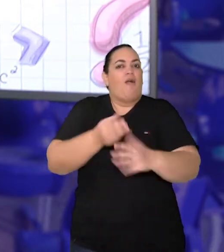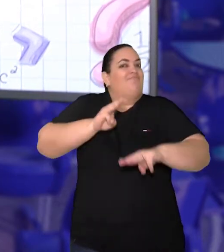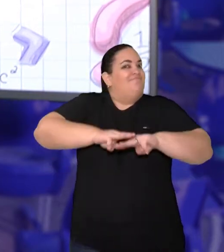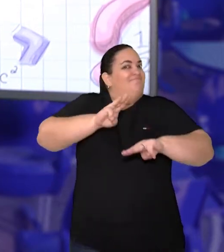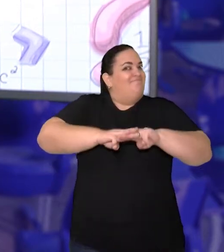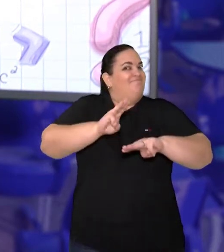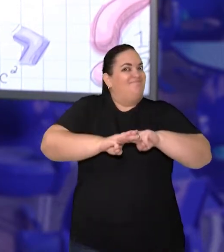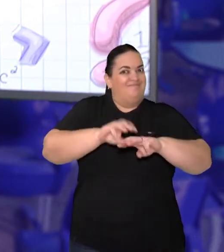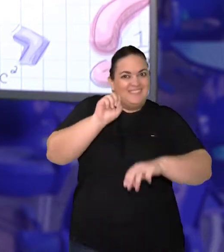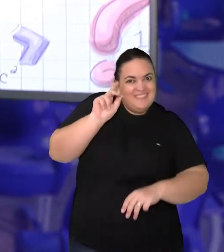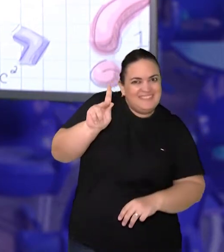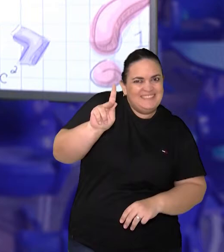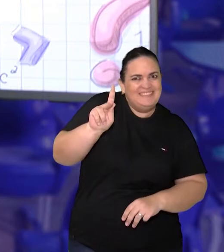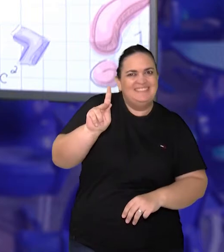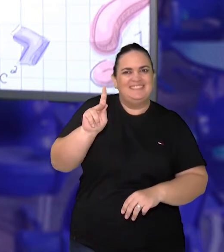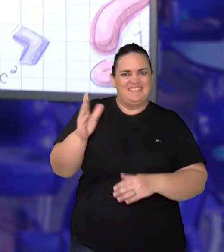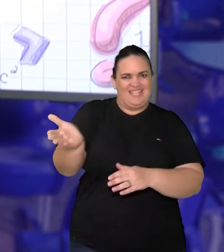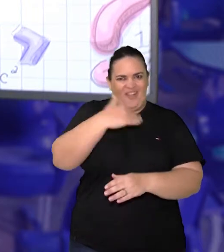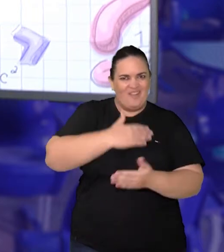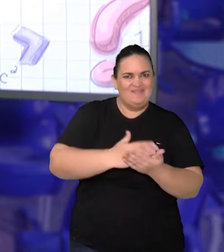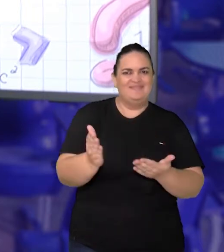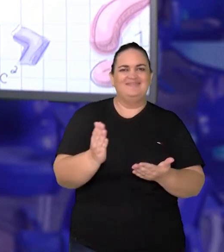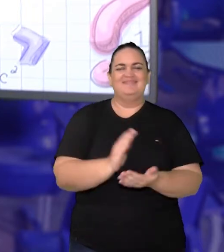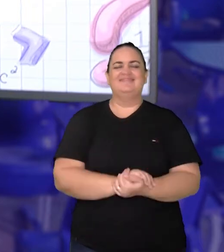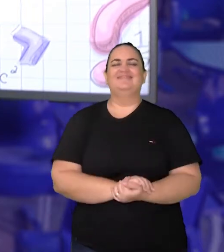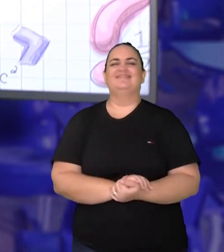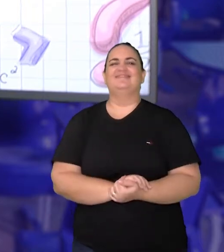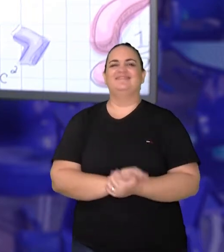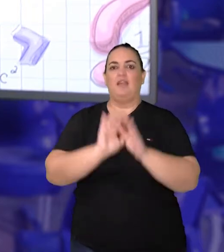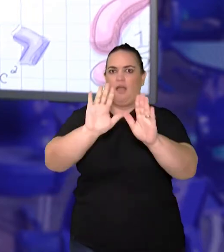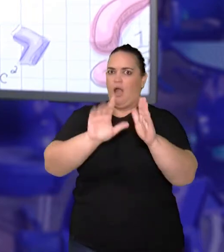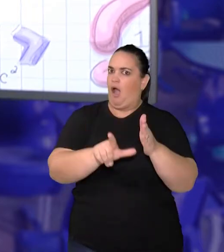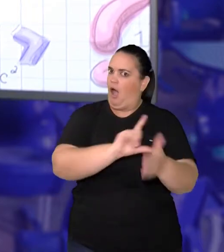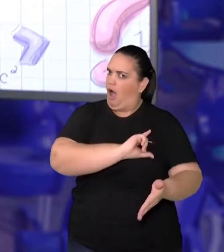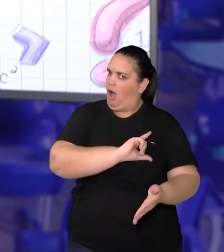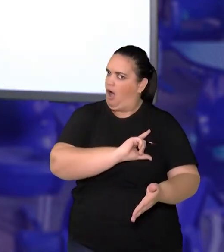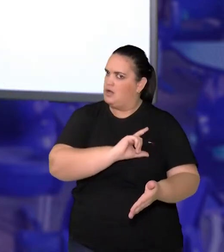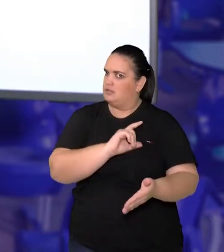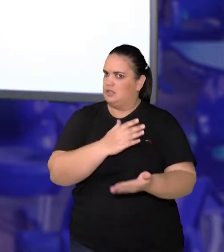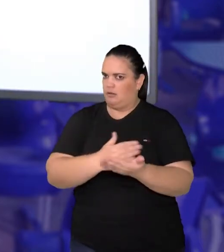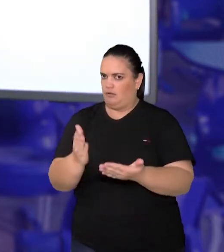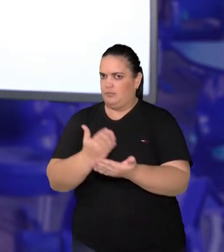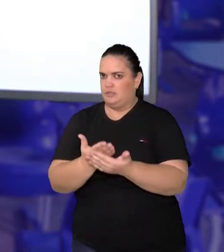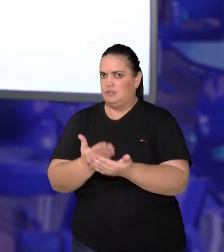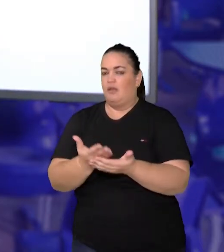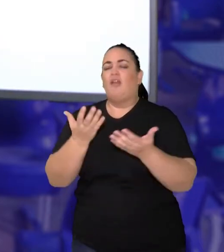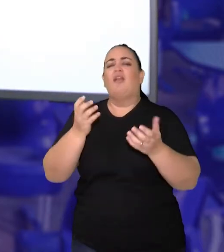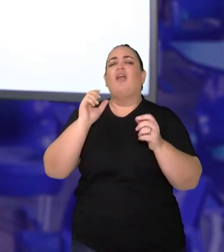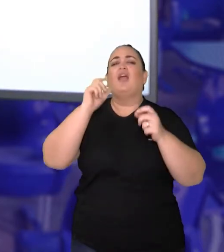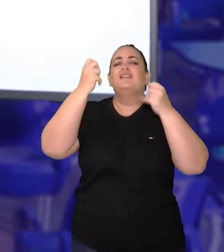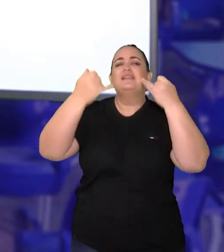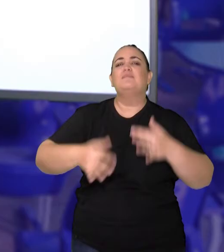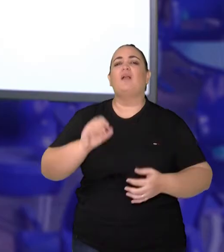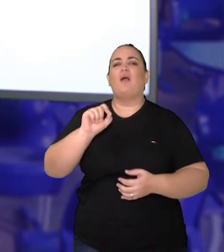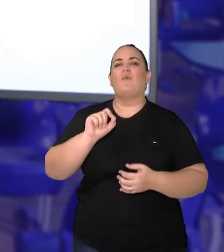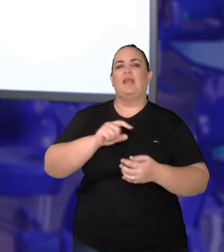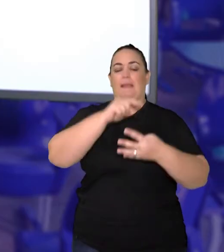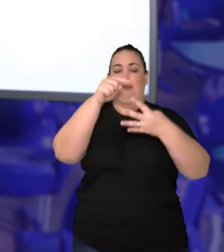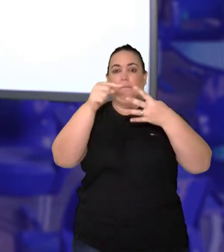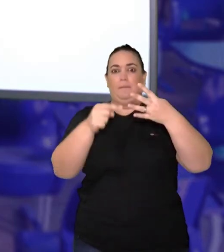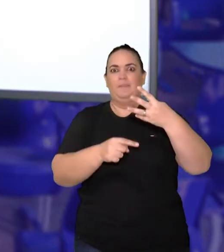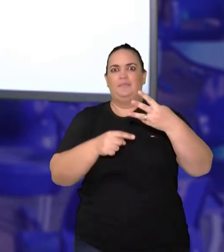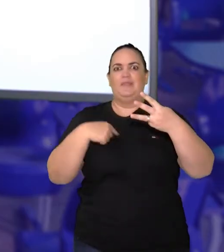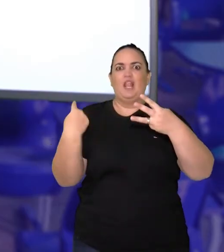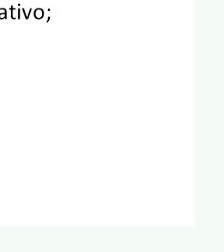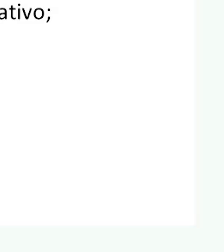de matemática. Show de bola? Bora começar então. Antes de falar da aula, eu queria muito falar o que a gente vai ver